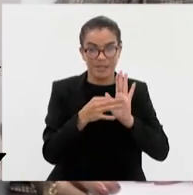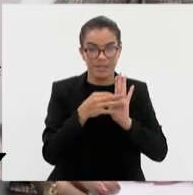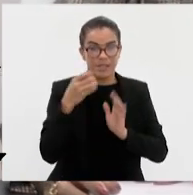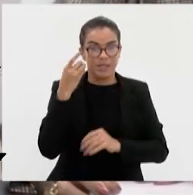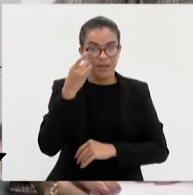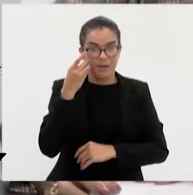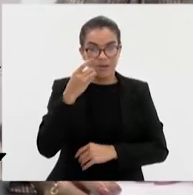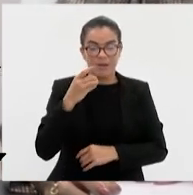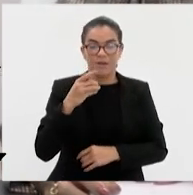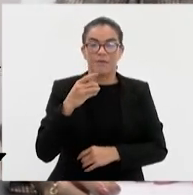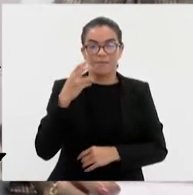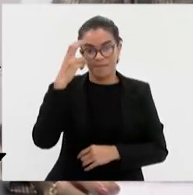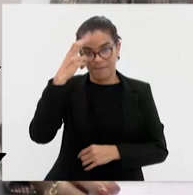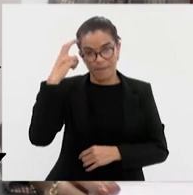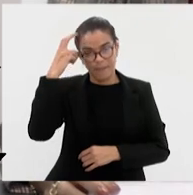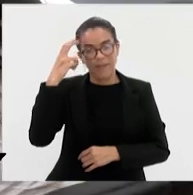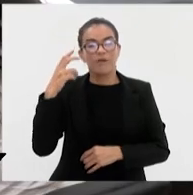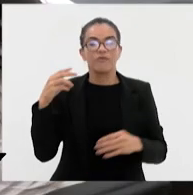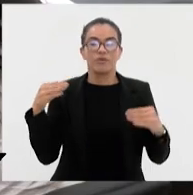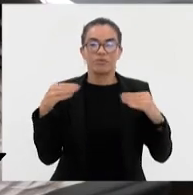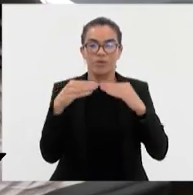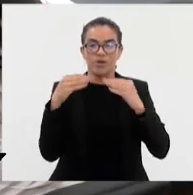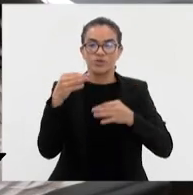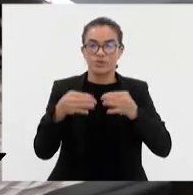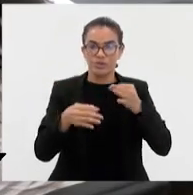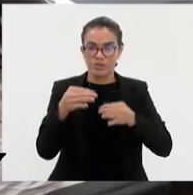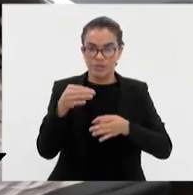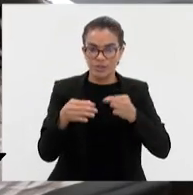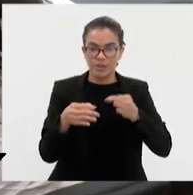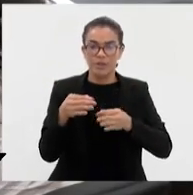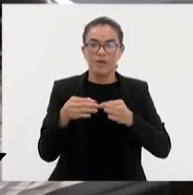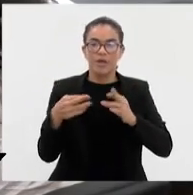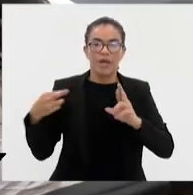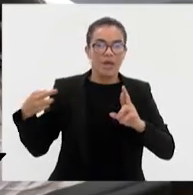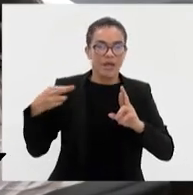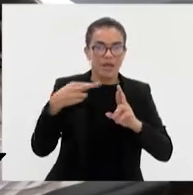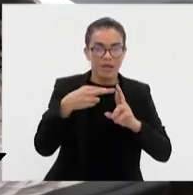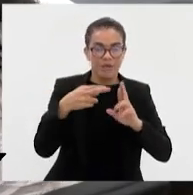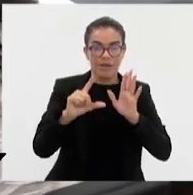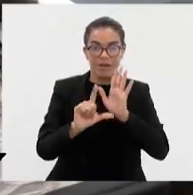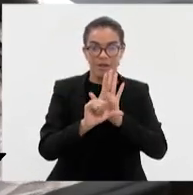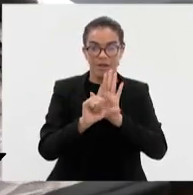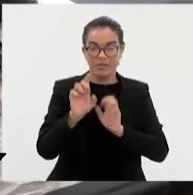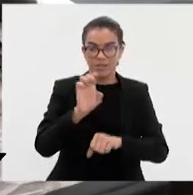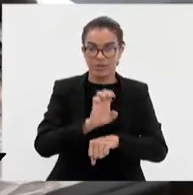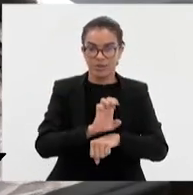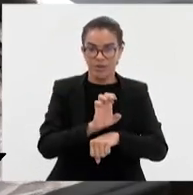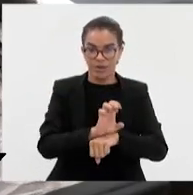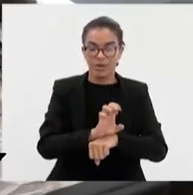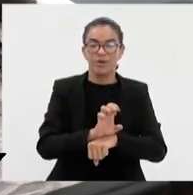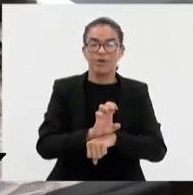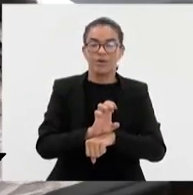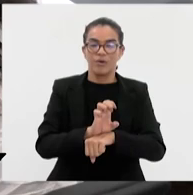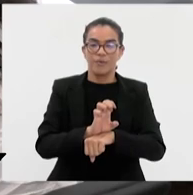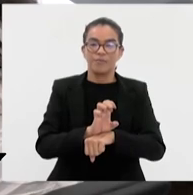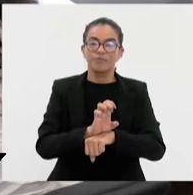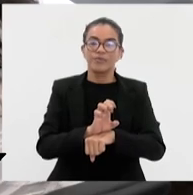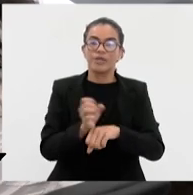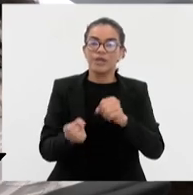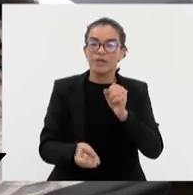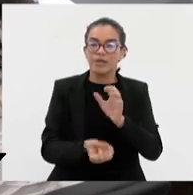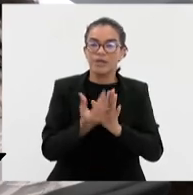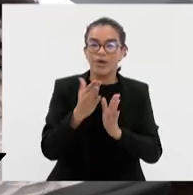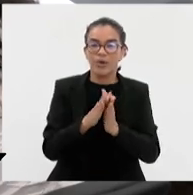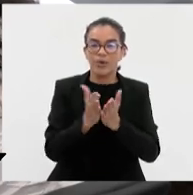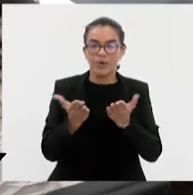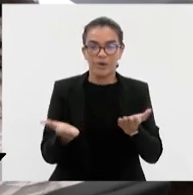Lima. Foi juridicidade com emenda, fazendo referência à lei estadual que institui o livro